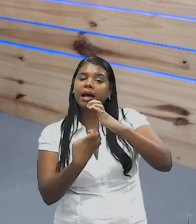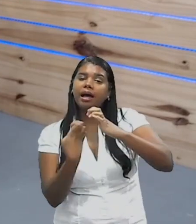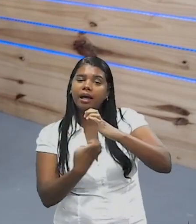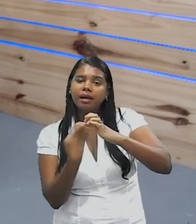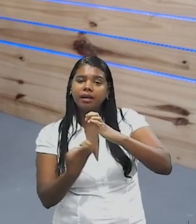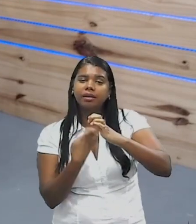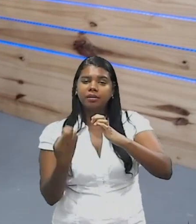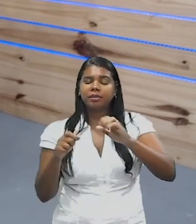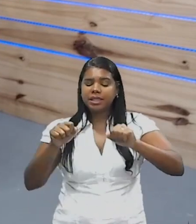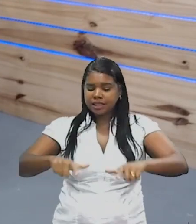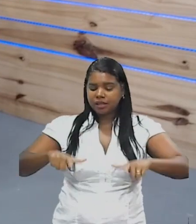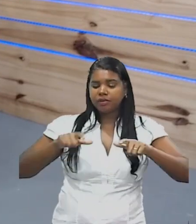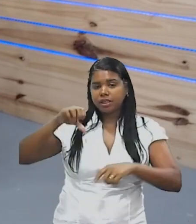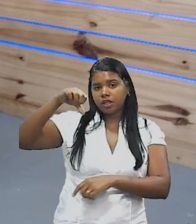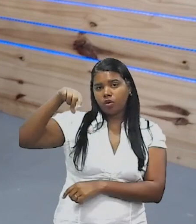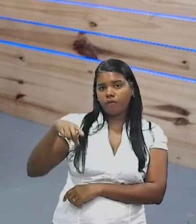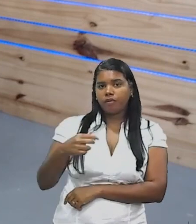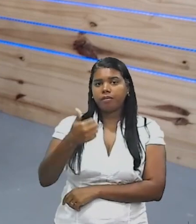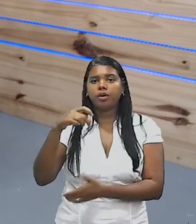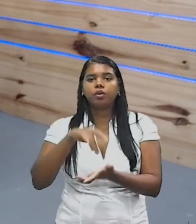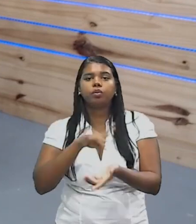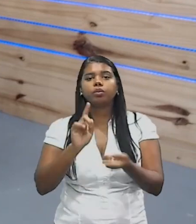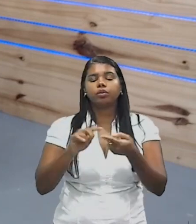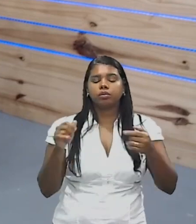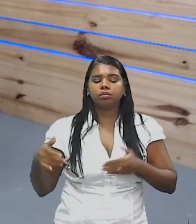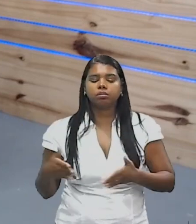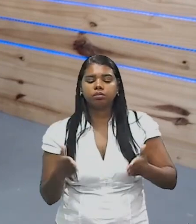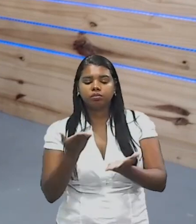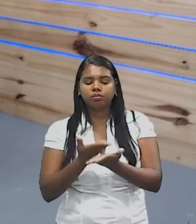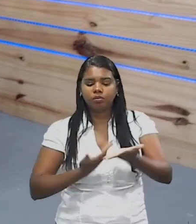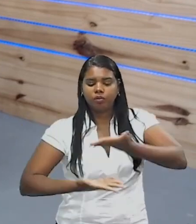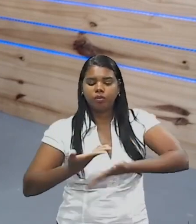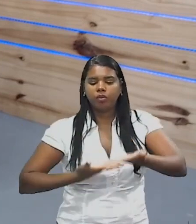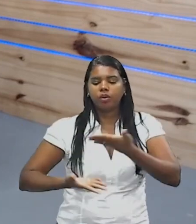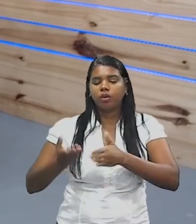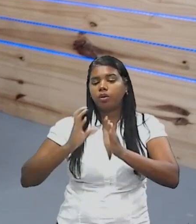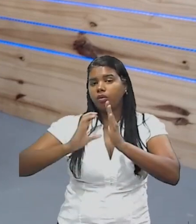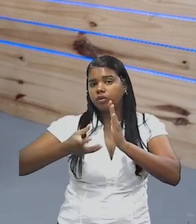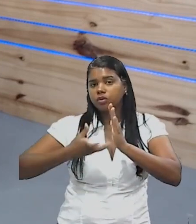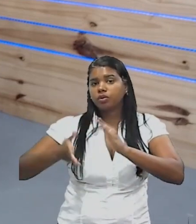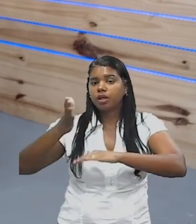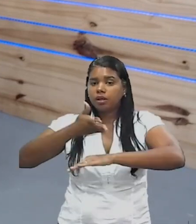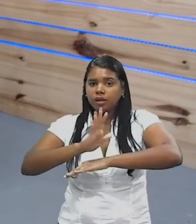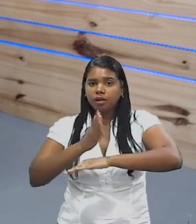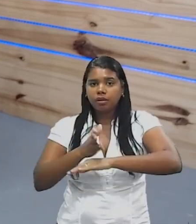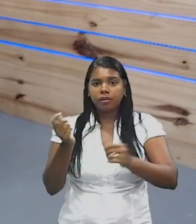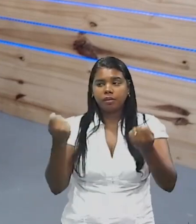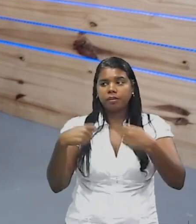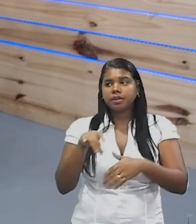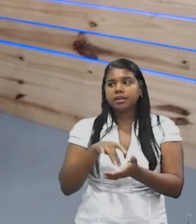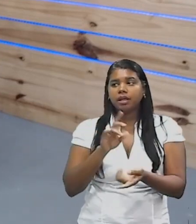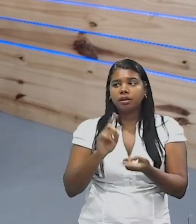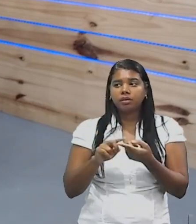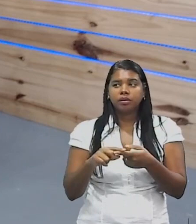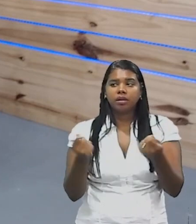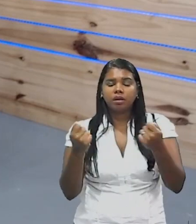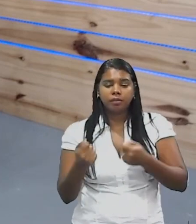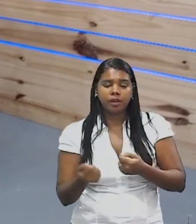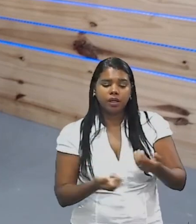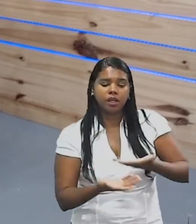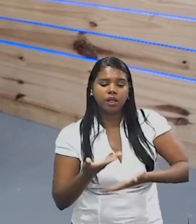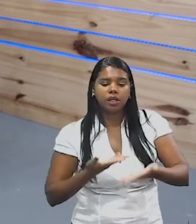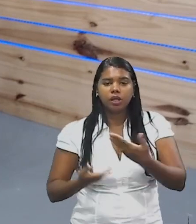para a certificação 9001, elas podem ser conduzidas pelos funcionários, quando capacitados, como também elas podem ser conduzidas